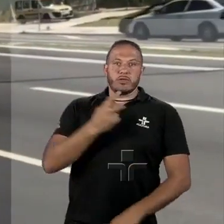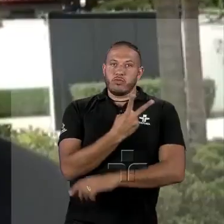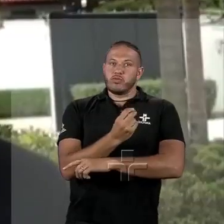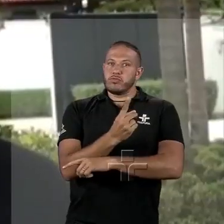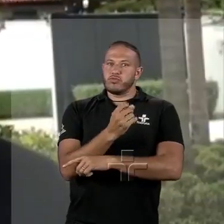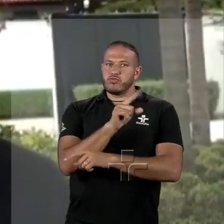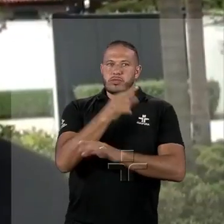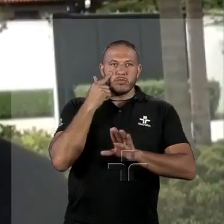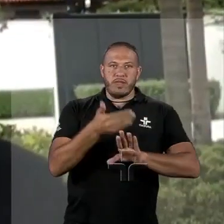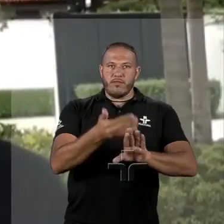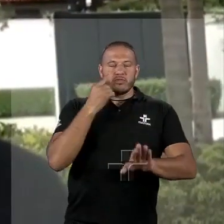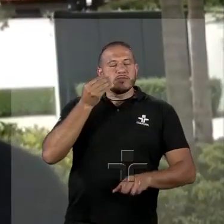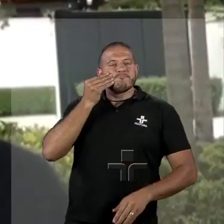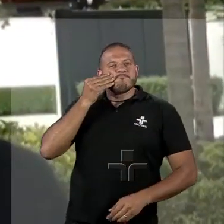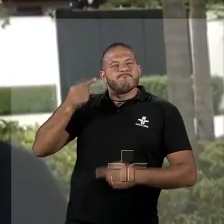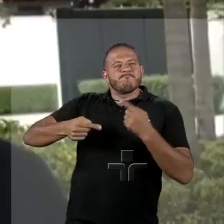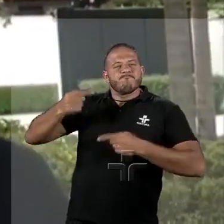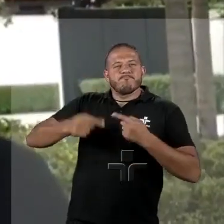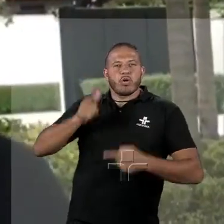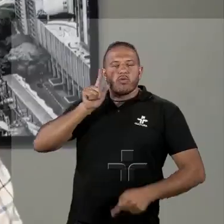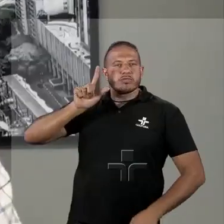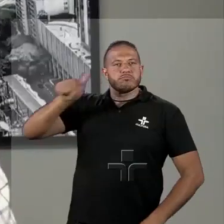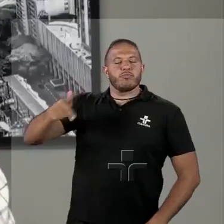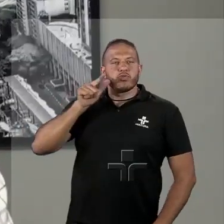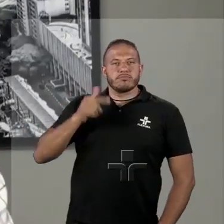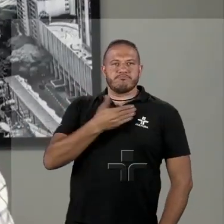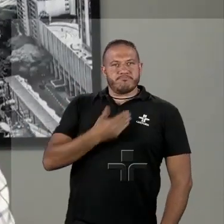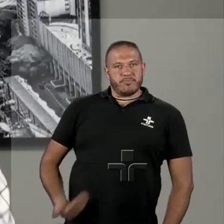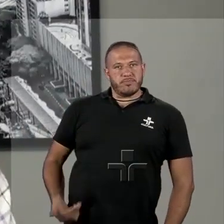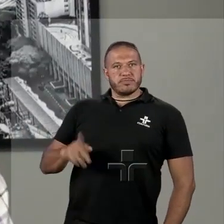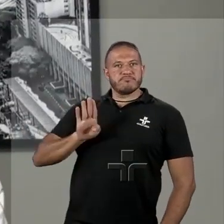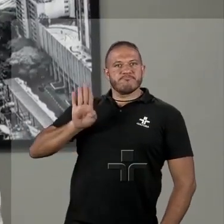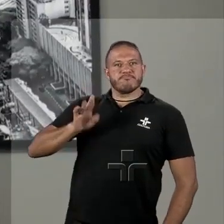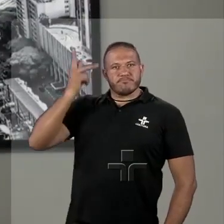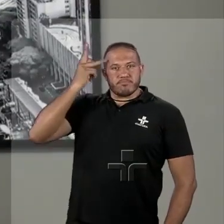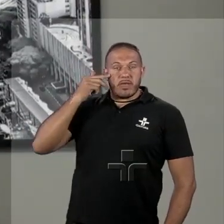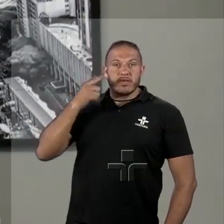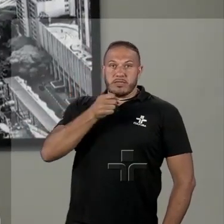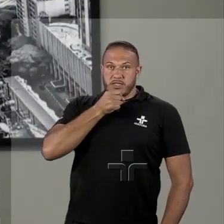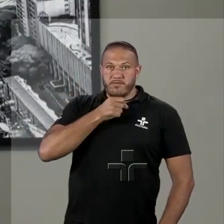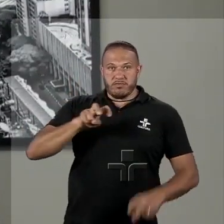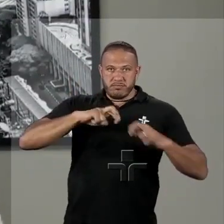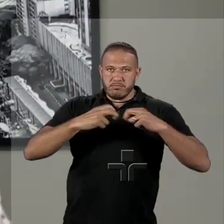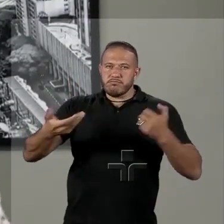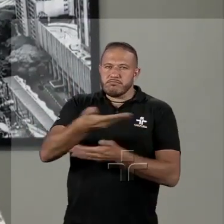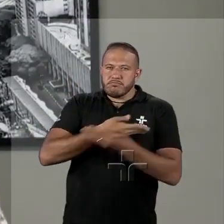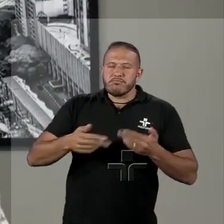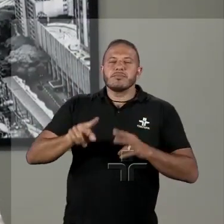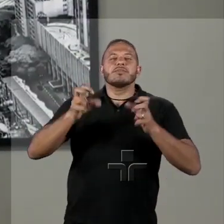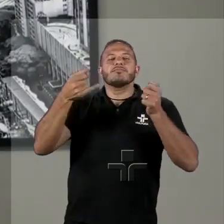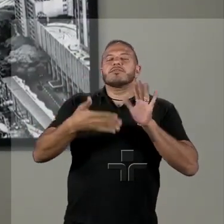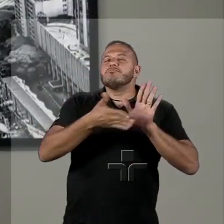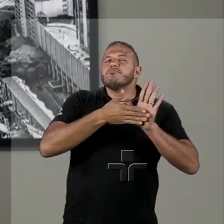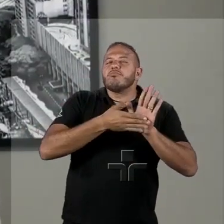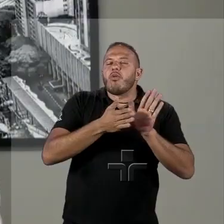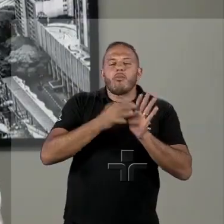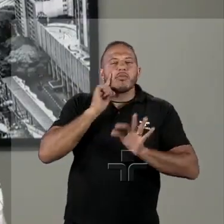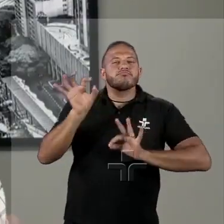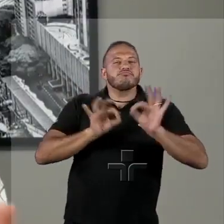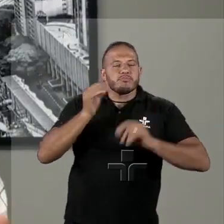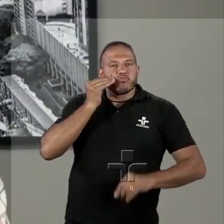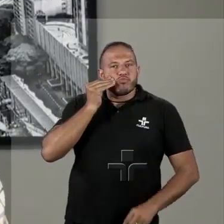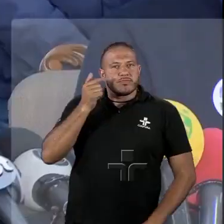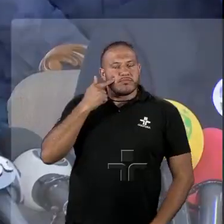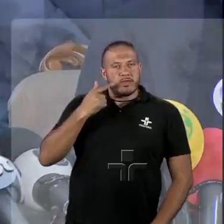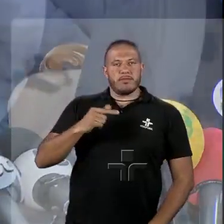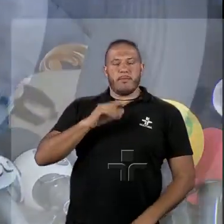se afastou para disputar o governo do estado. Nessa entrevista ao Roda Viva, João Dória fala sobre seus planos como candidato pelo